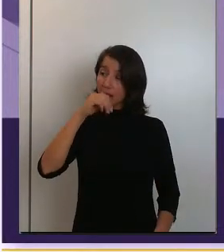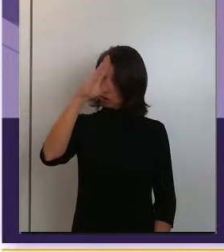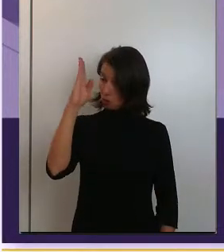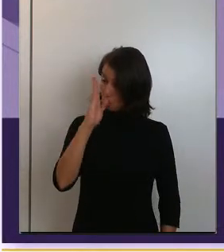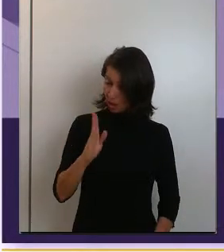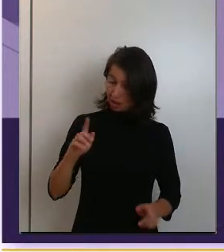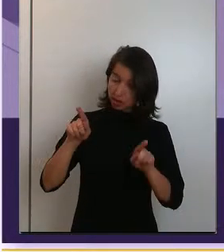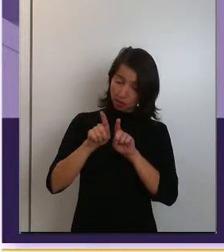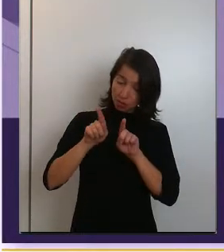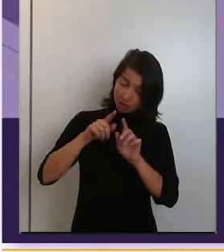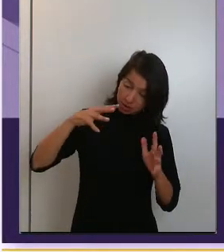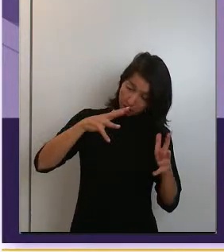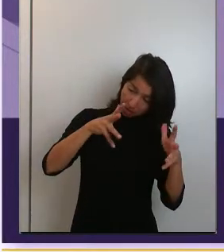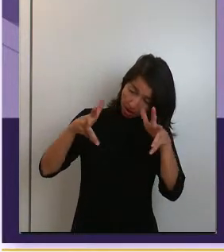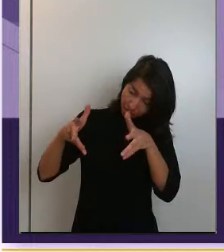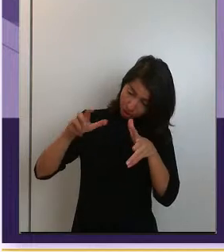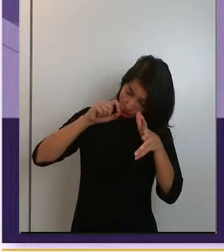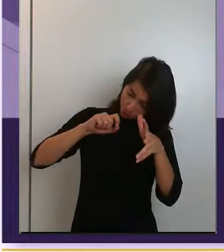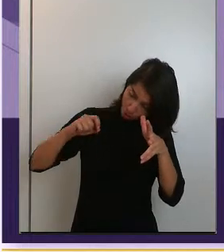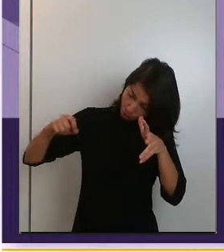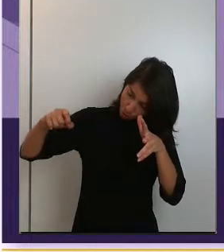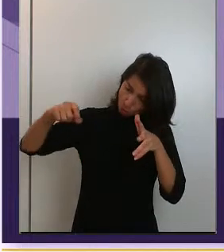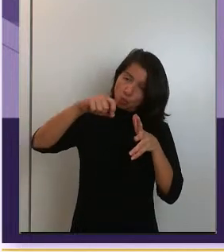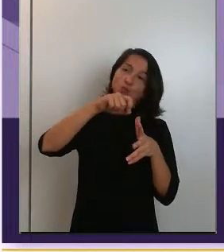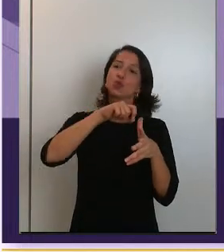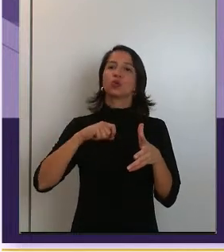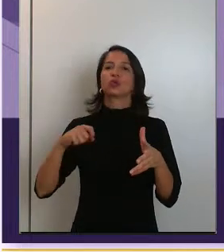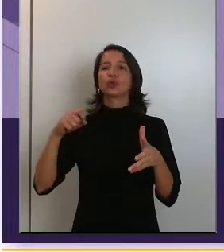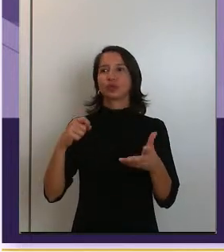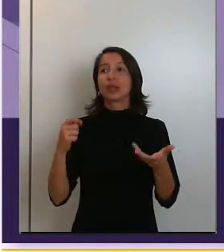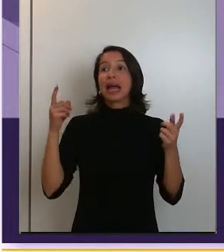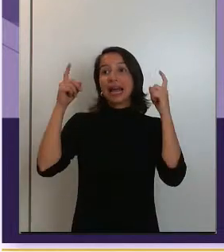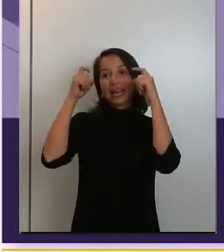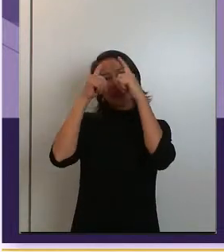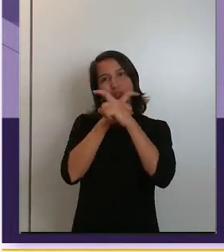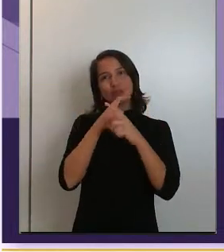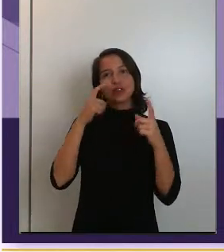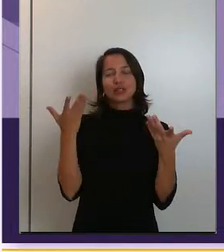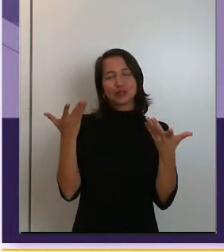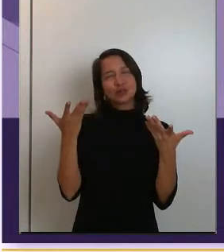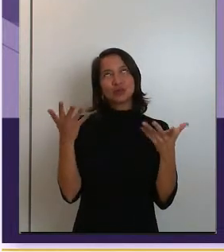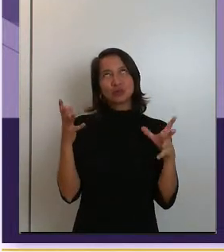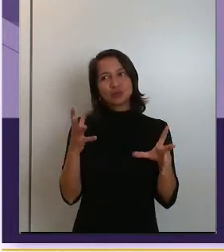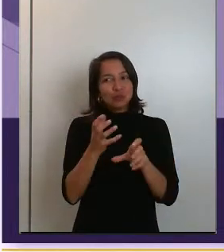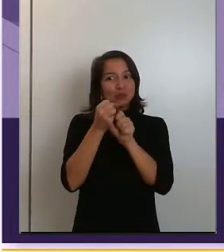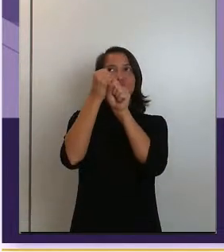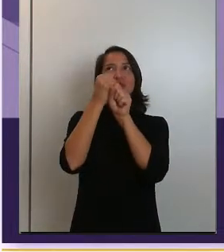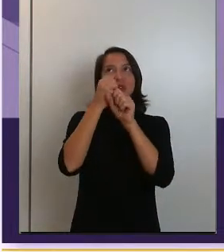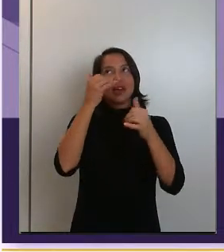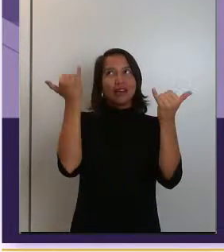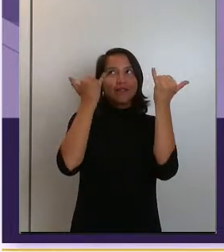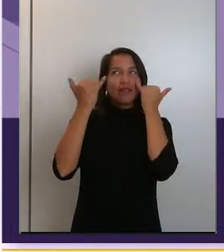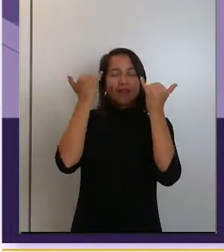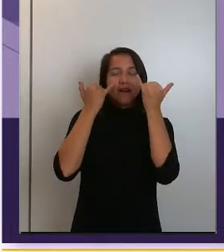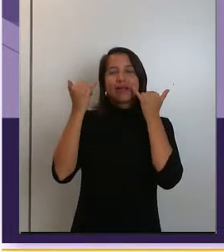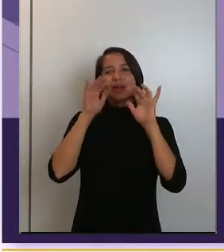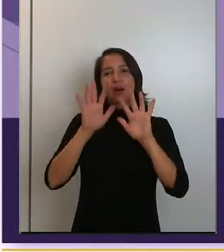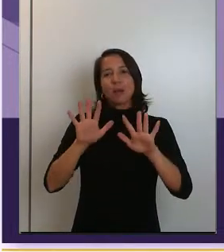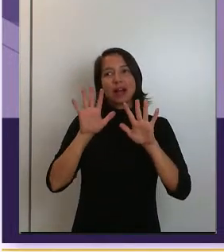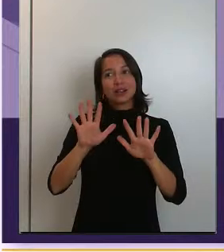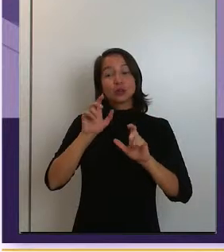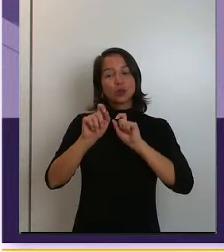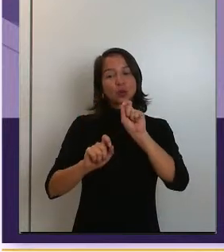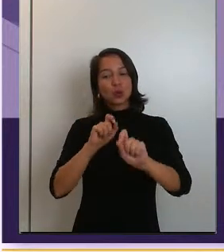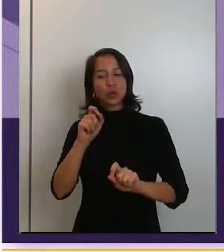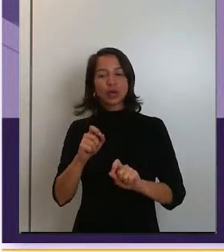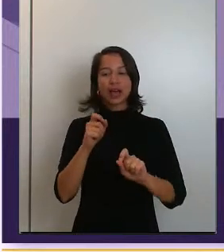difícil sintetizar em pouco tempo tanta informação, mas os benefícios eles se estendem e vão muito além de questões